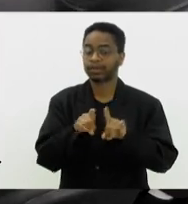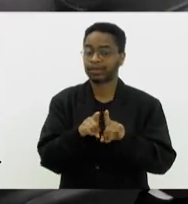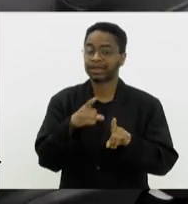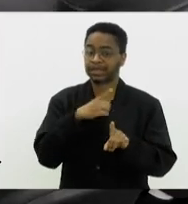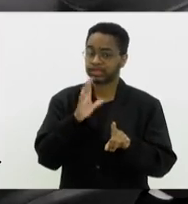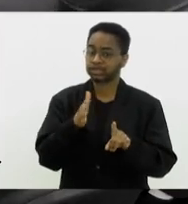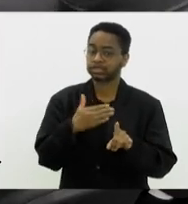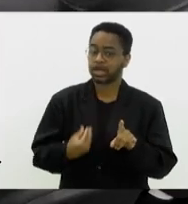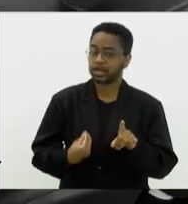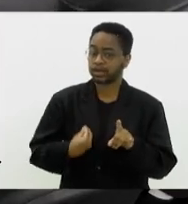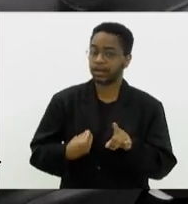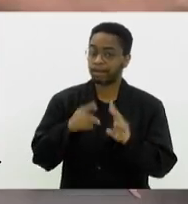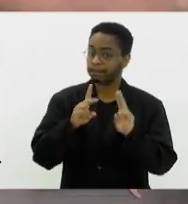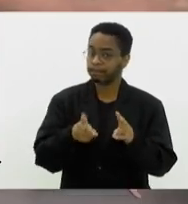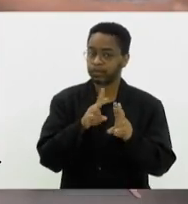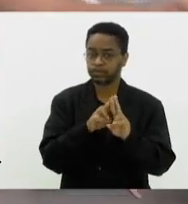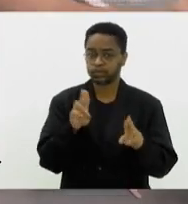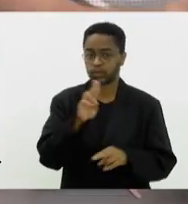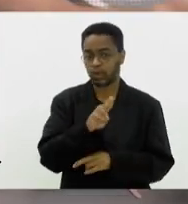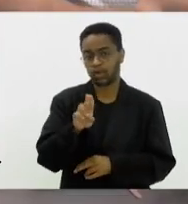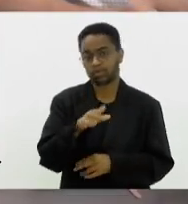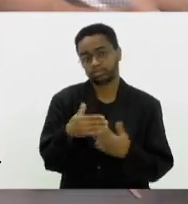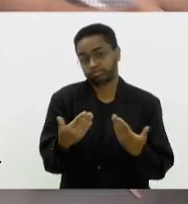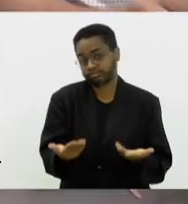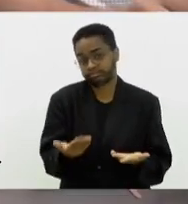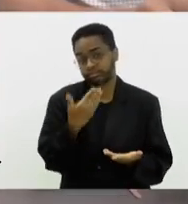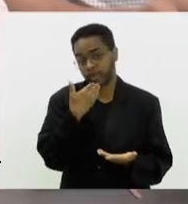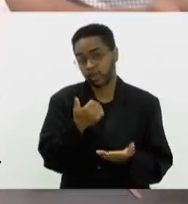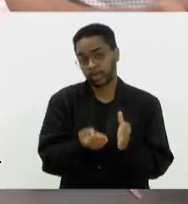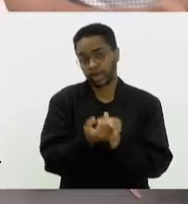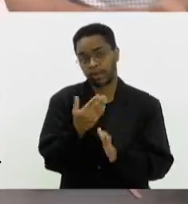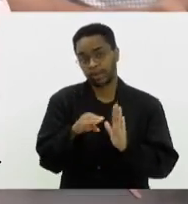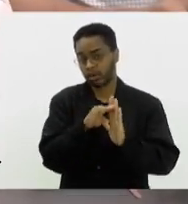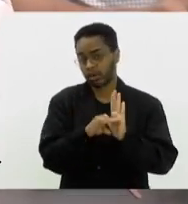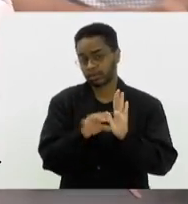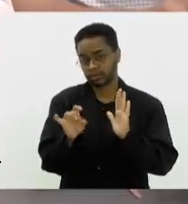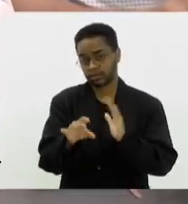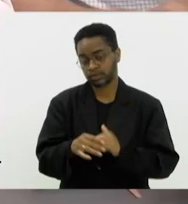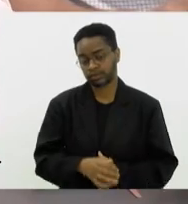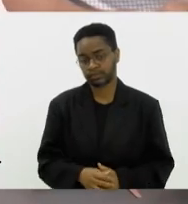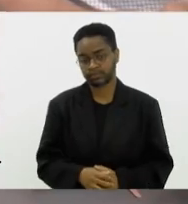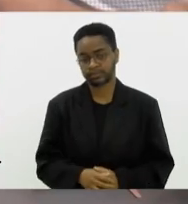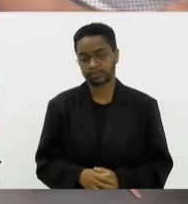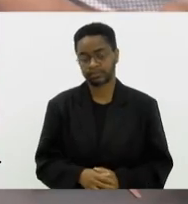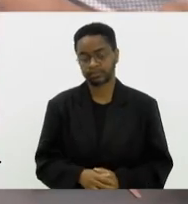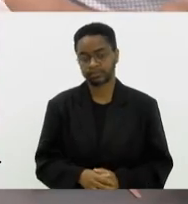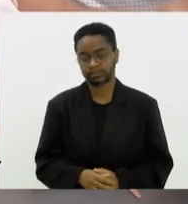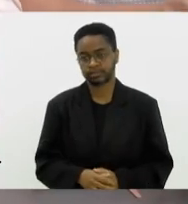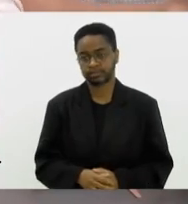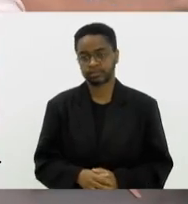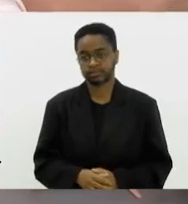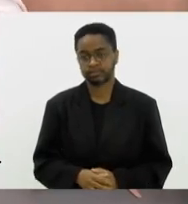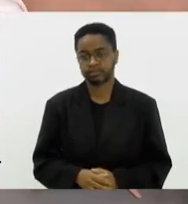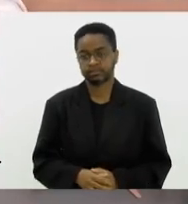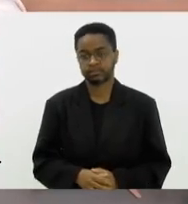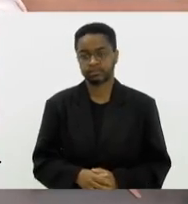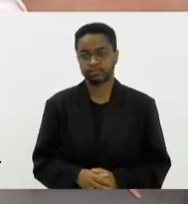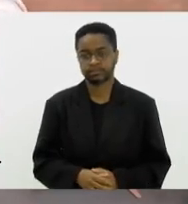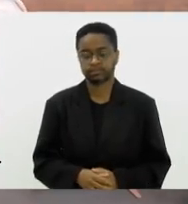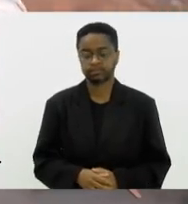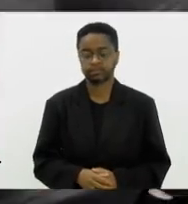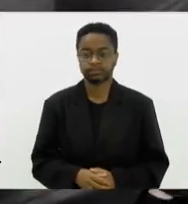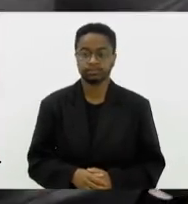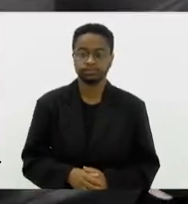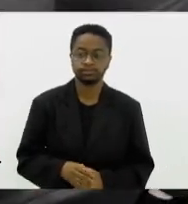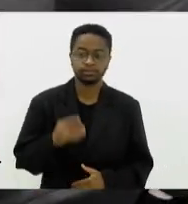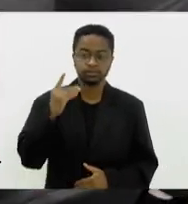mesmo nome. Da lei original que ele estaria alterando. Então, é melhor isso. Só criar o programa. Perfeito. Deputado Cozolino, desculpa. Deputado Luiz